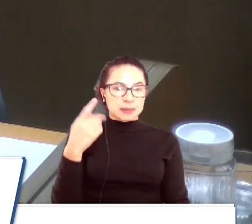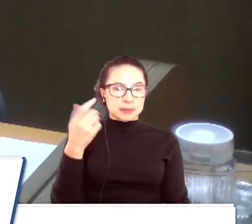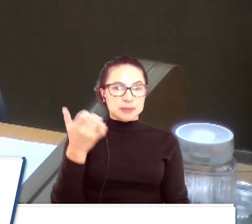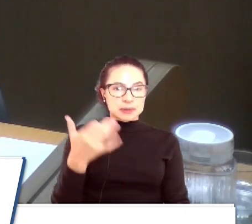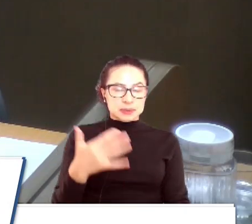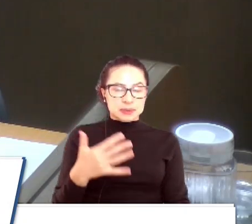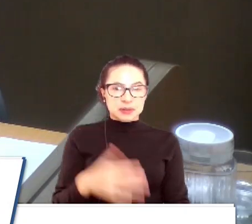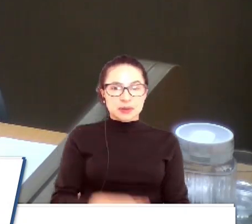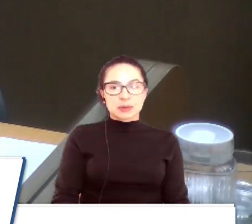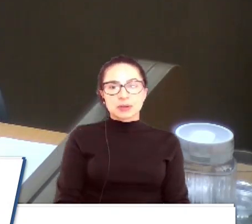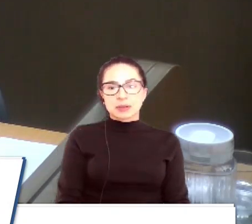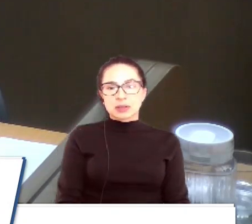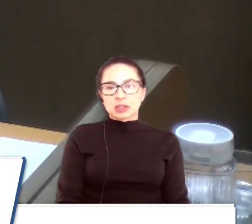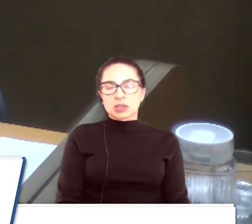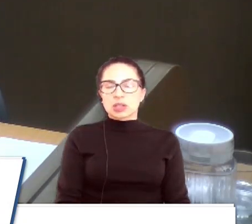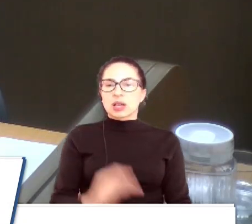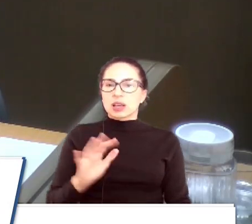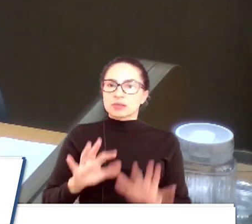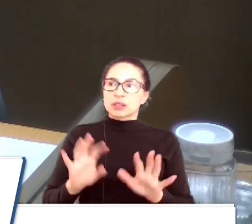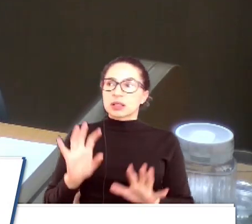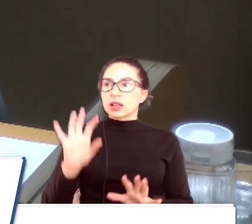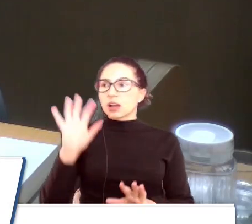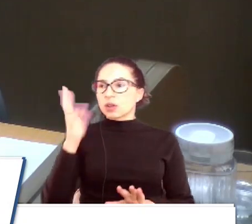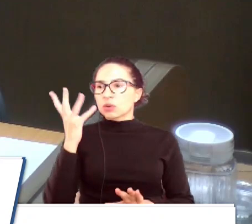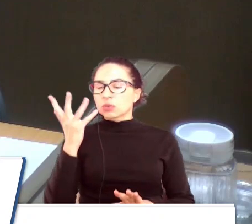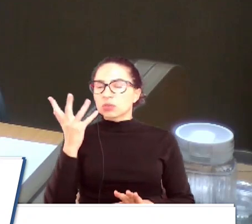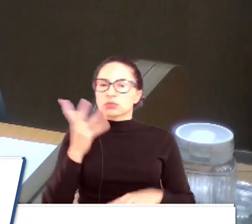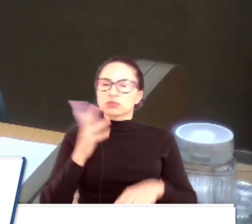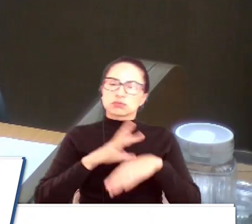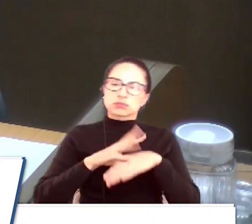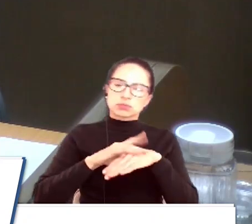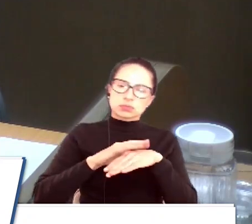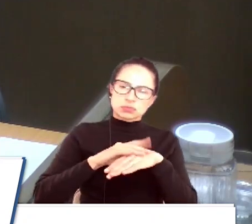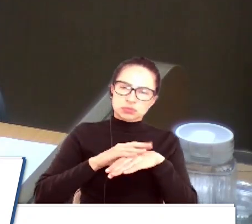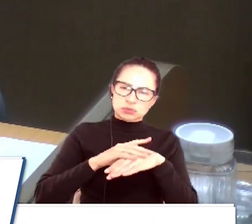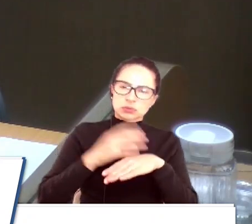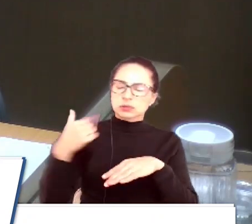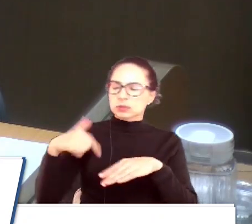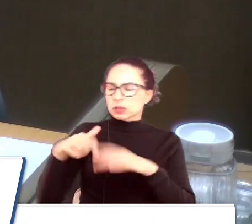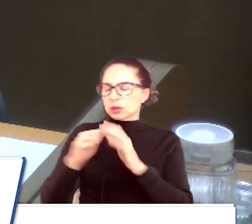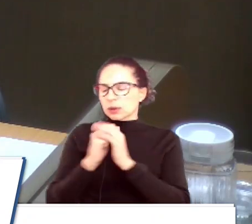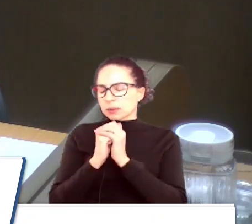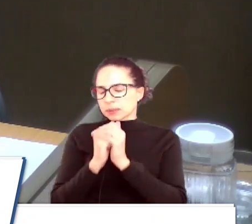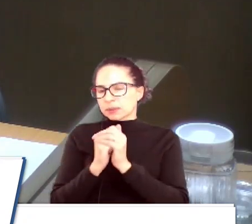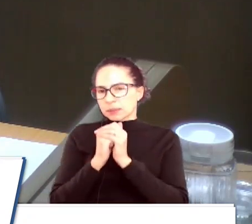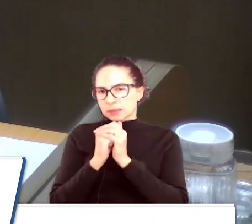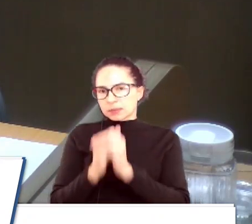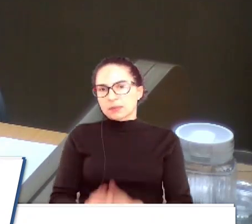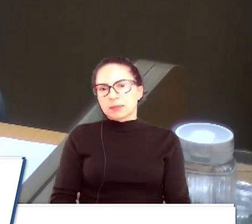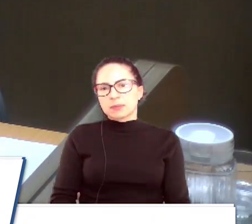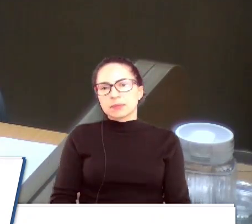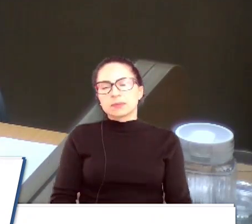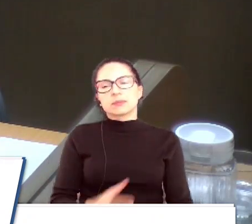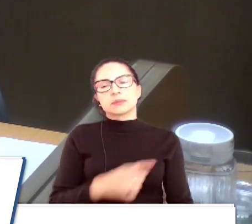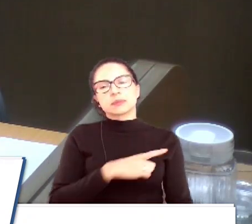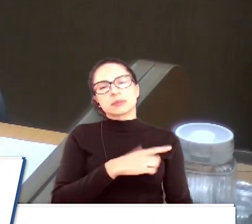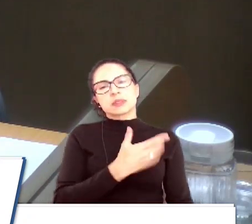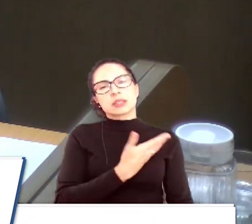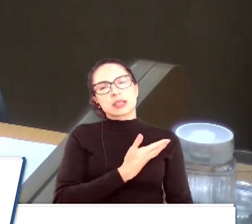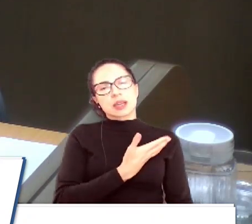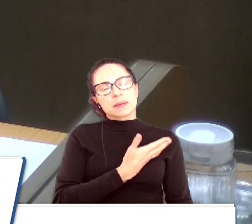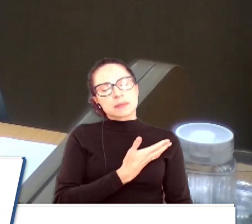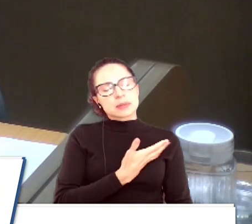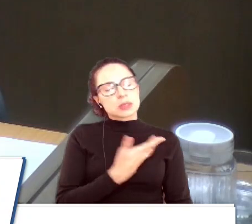durante os momentos que a senhora estava enferma, nós oramos sim, que eu tenho amigos que te